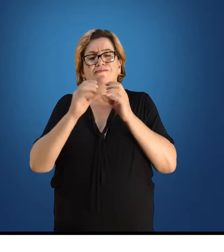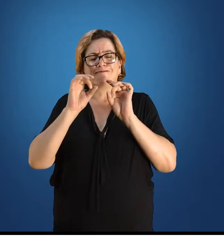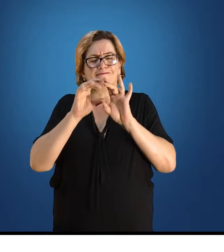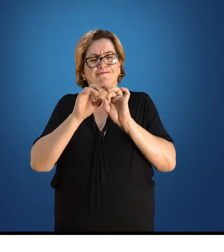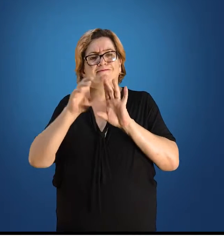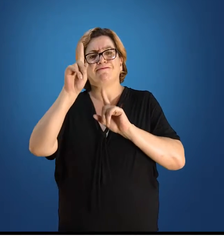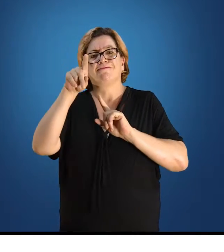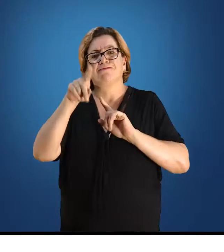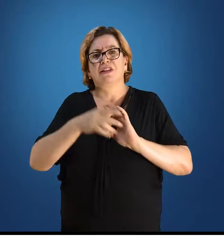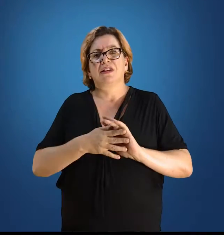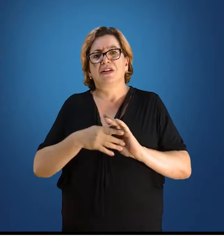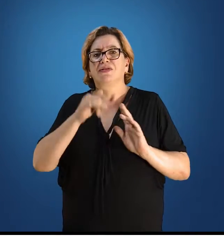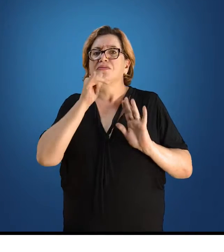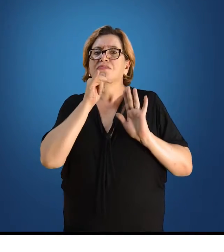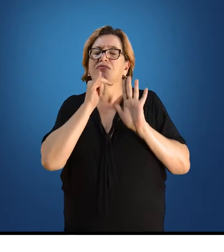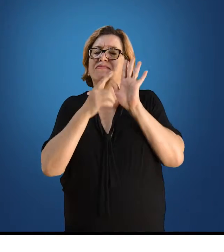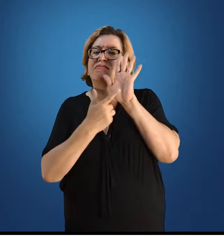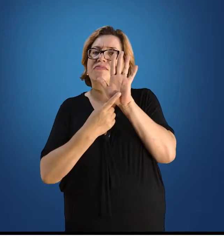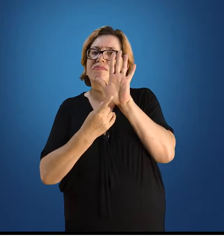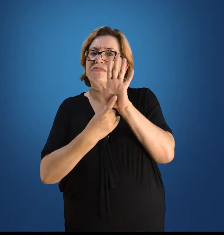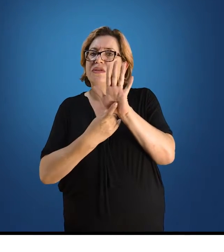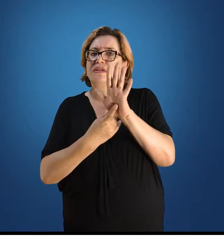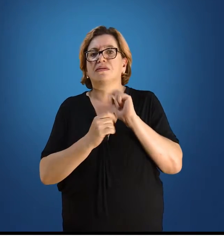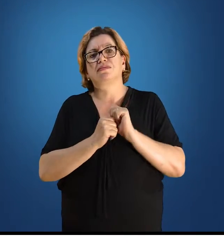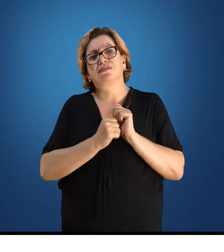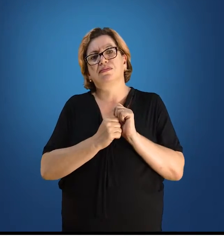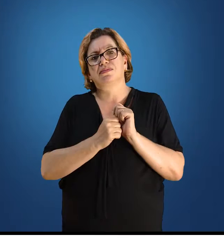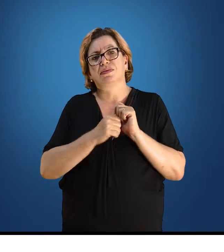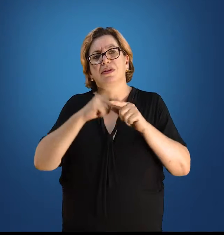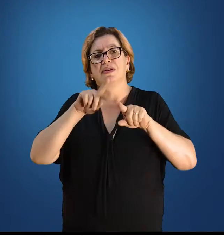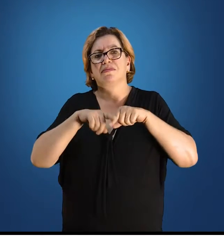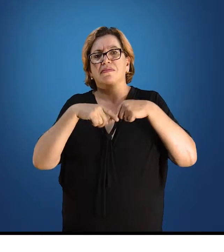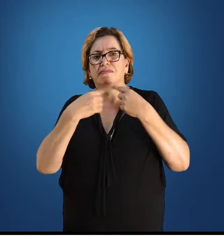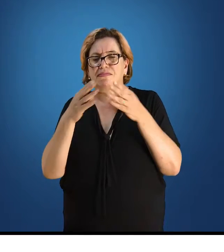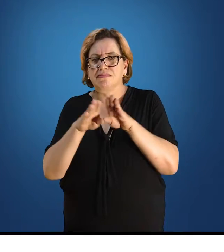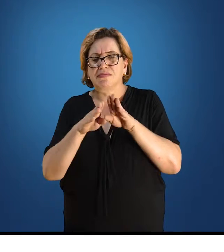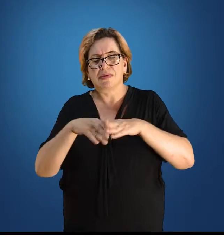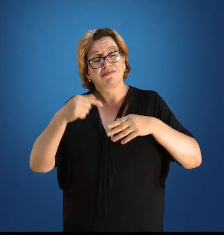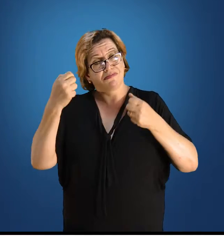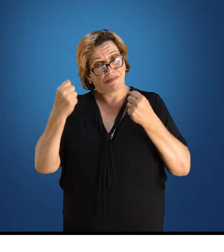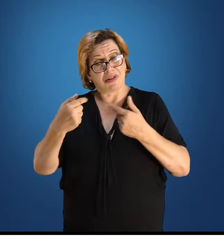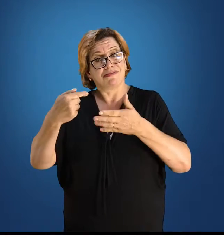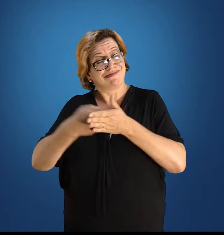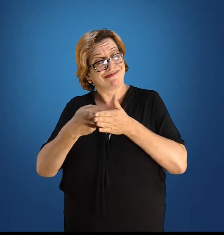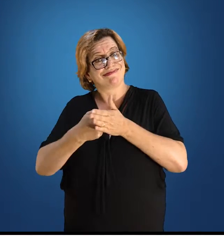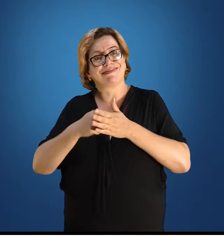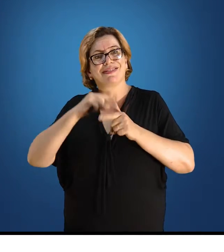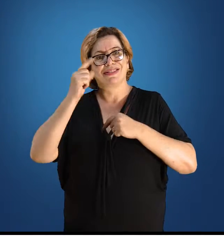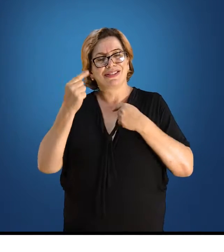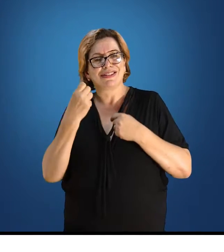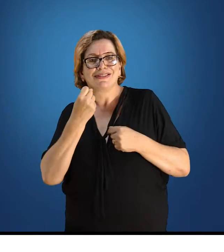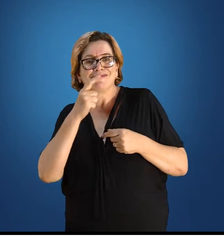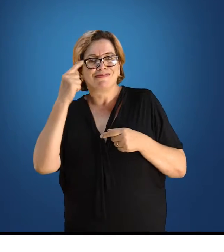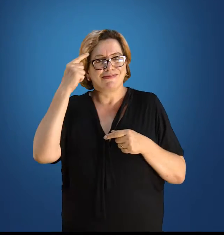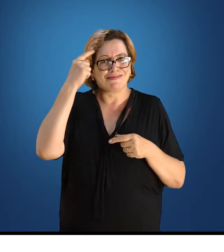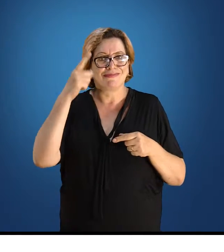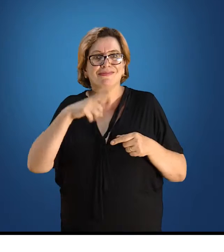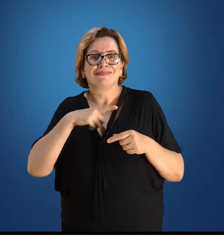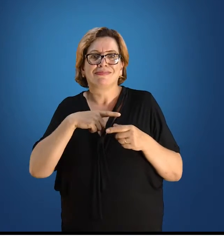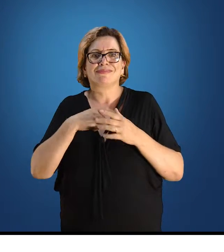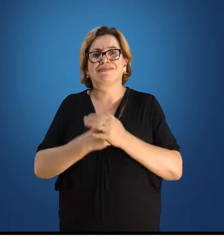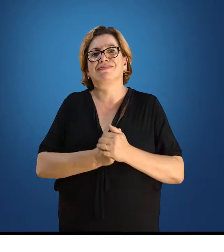específica. Eu vou dar alguns exemplos aqui, né, mas também estarei à disposição de vocês para qualquer dúvida que vocês tiverem.